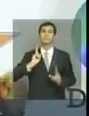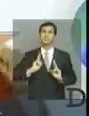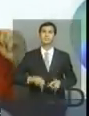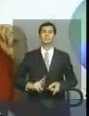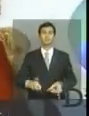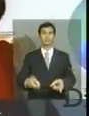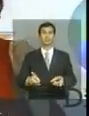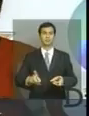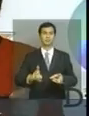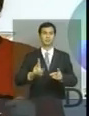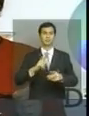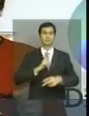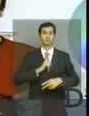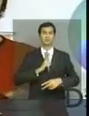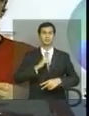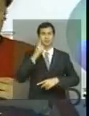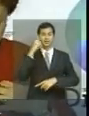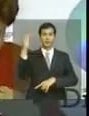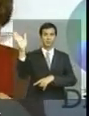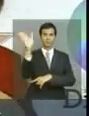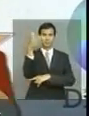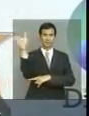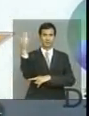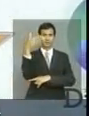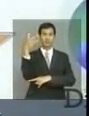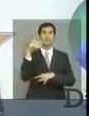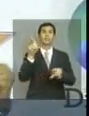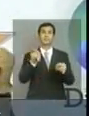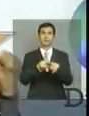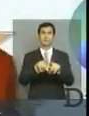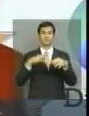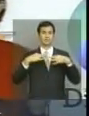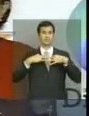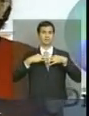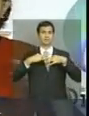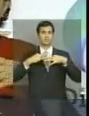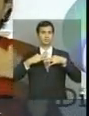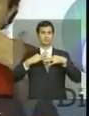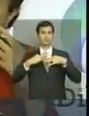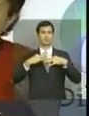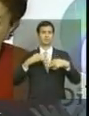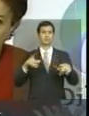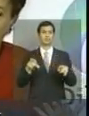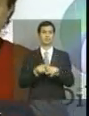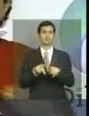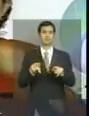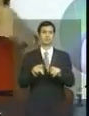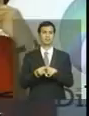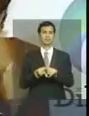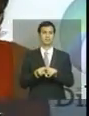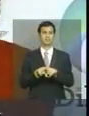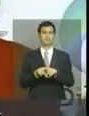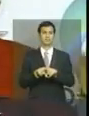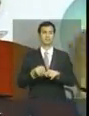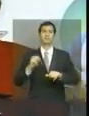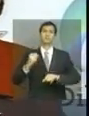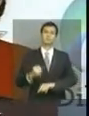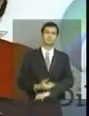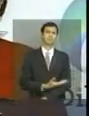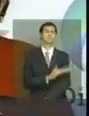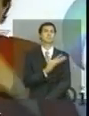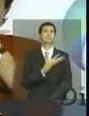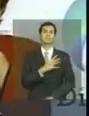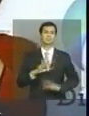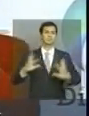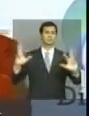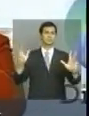você vê. Primeira bandeira, a camiseta. E depois, até me comove, uma imensa